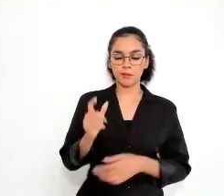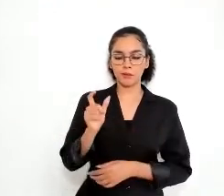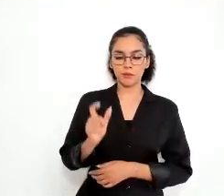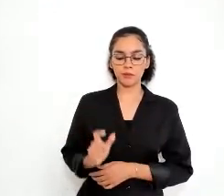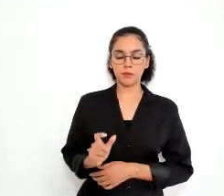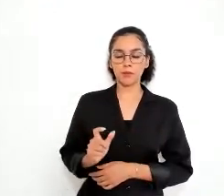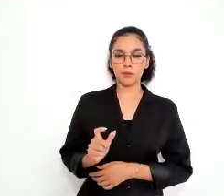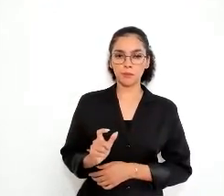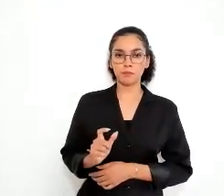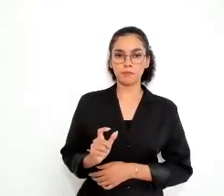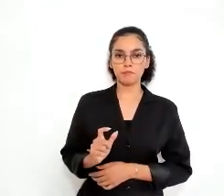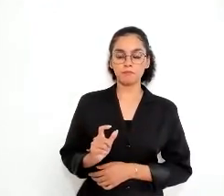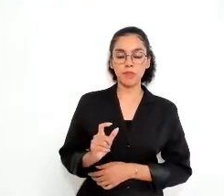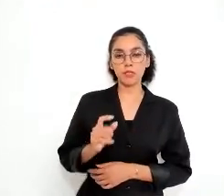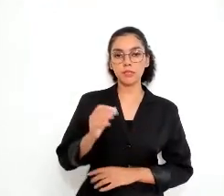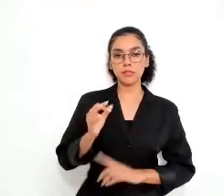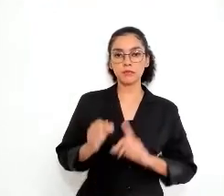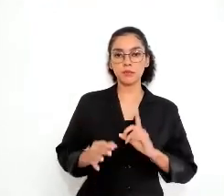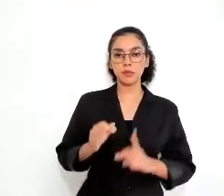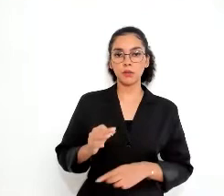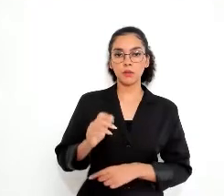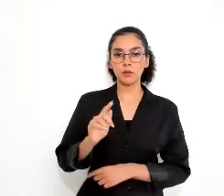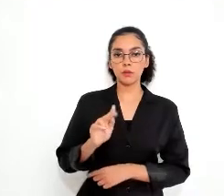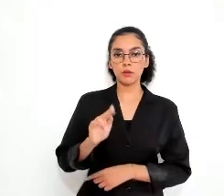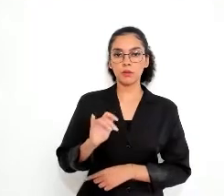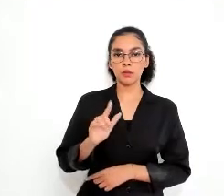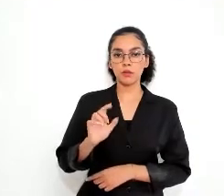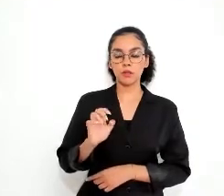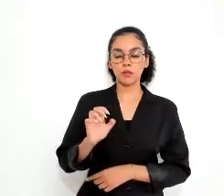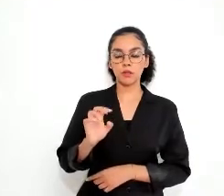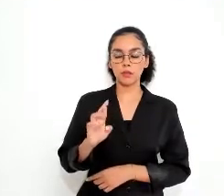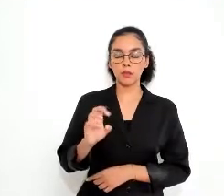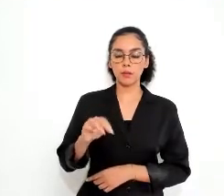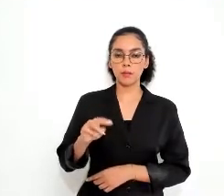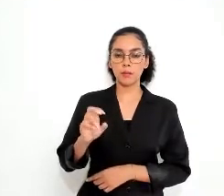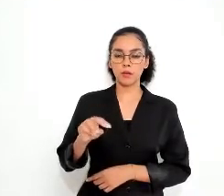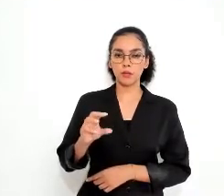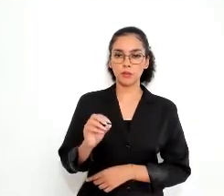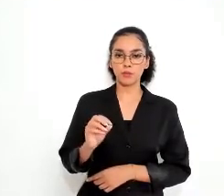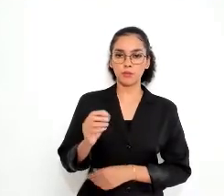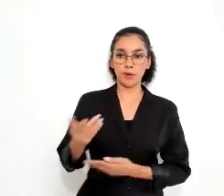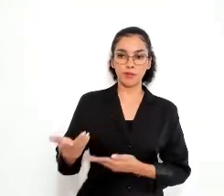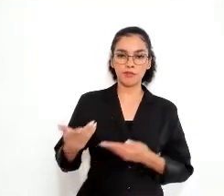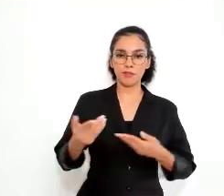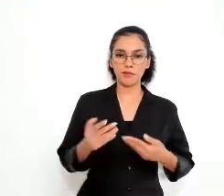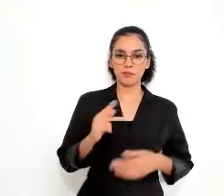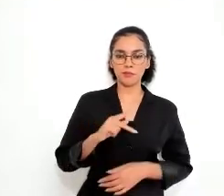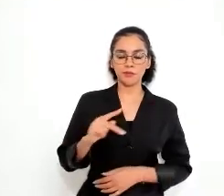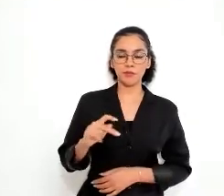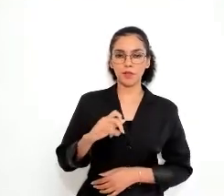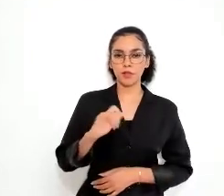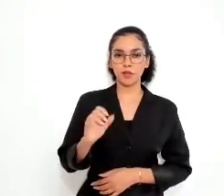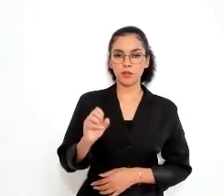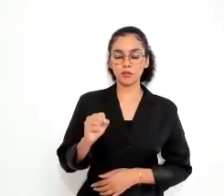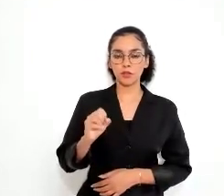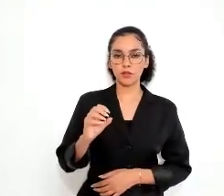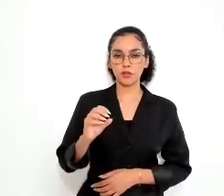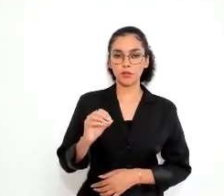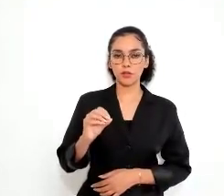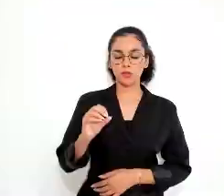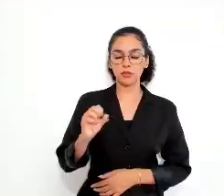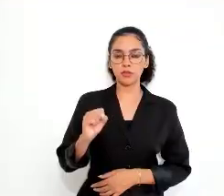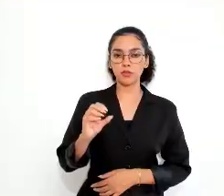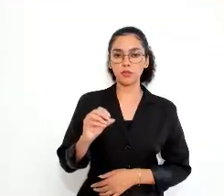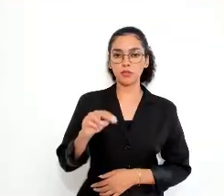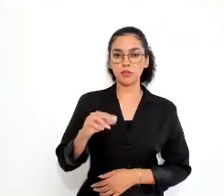Justiça, desembargador Dilermando Mota. Convidamos ao palco o professor Josoniel Fonseca e o desembargador Dilermando